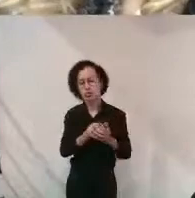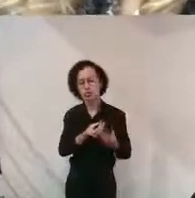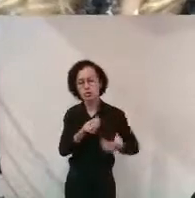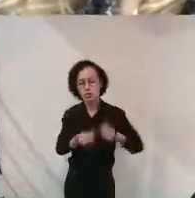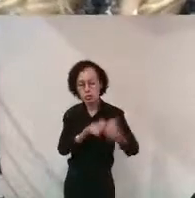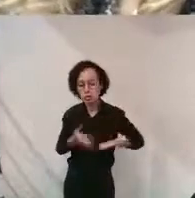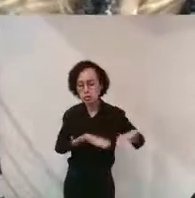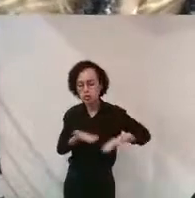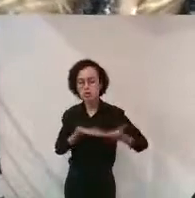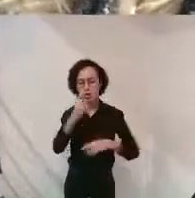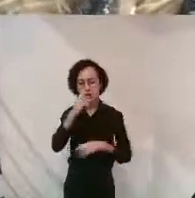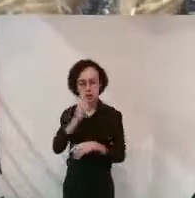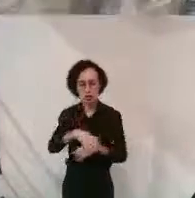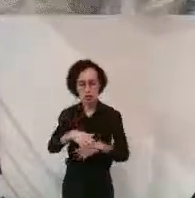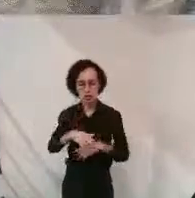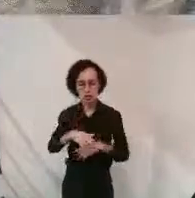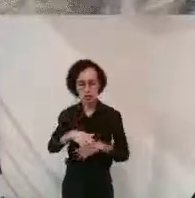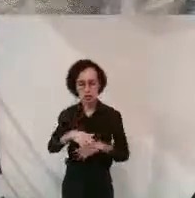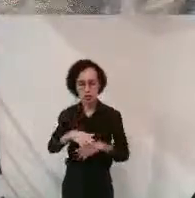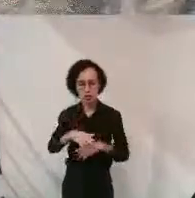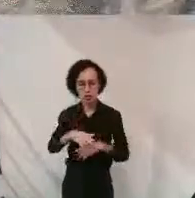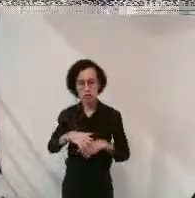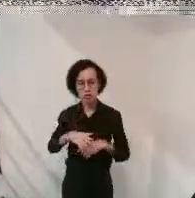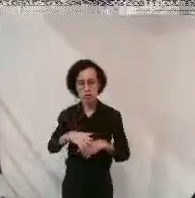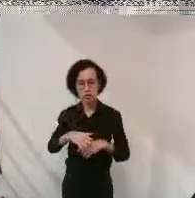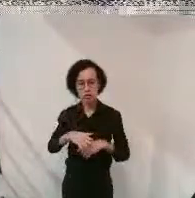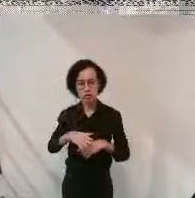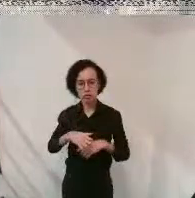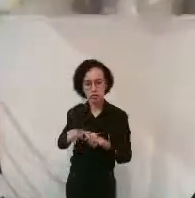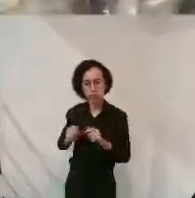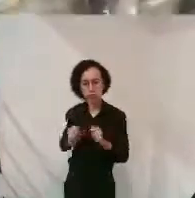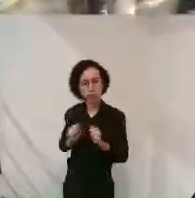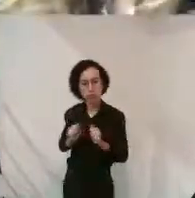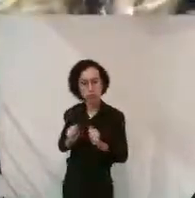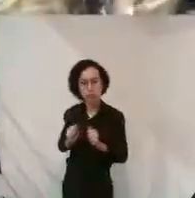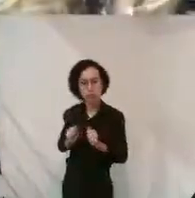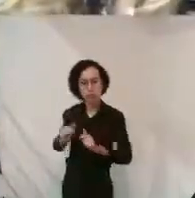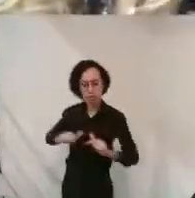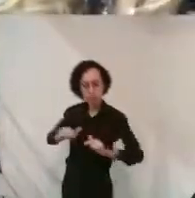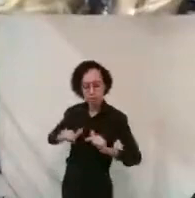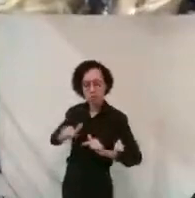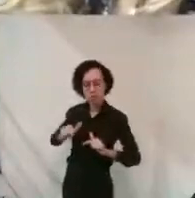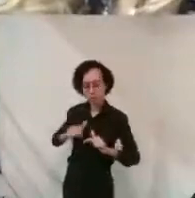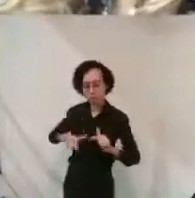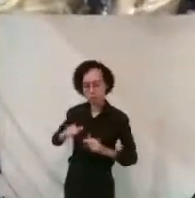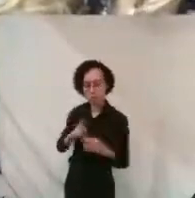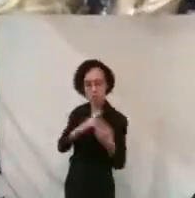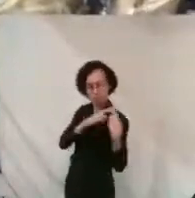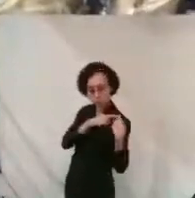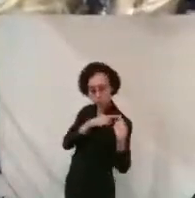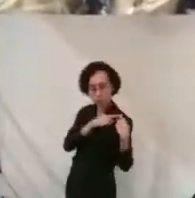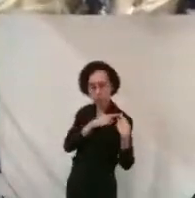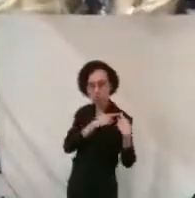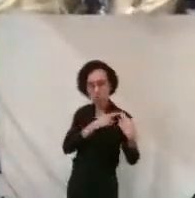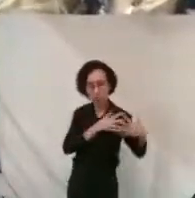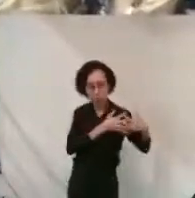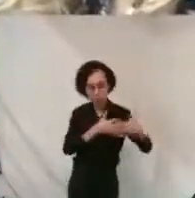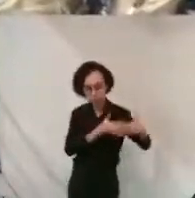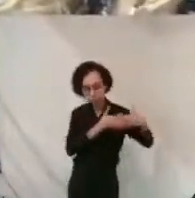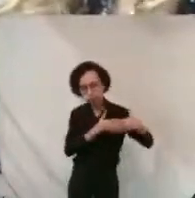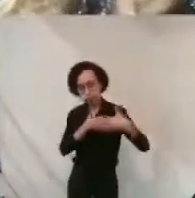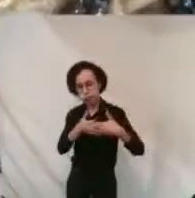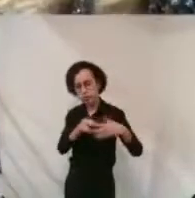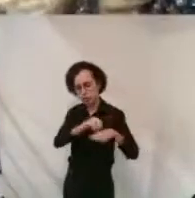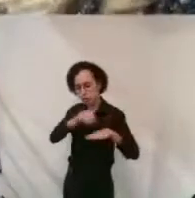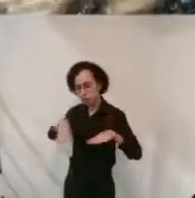resíduos sólidos, como eles executem esses planos e eles sejam efetivamente responsáveis pelo transporte, coleta, tratamento e